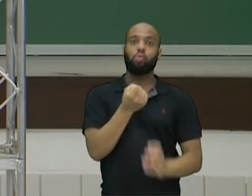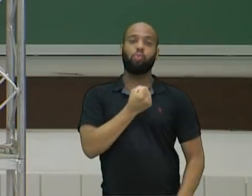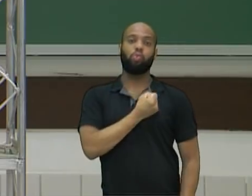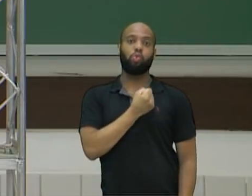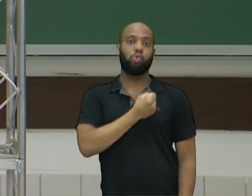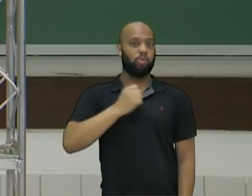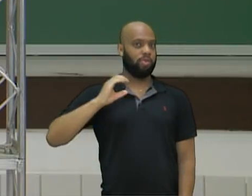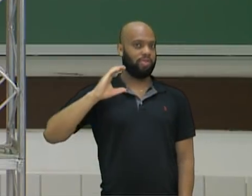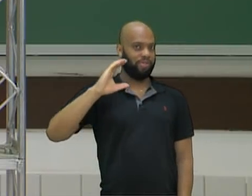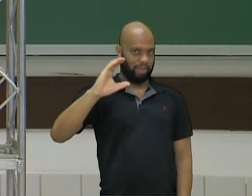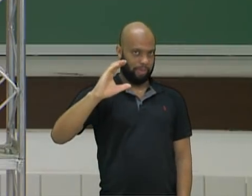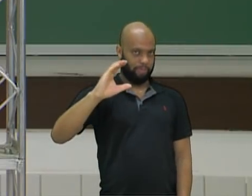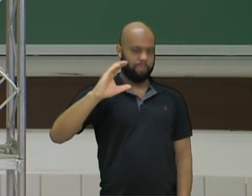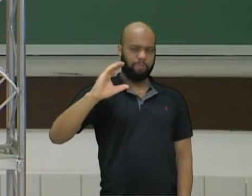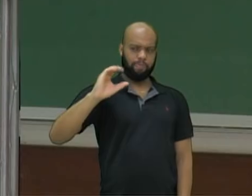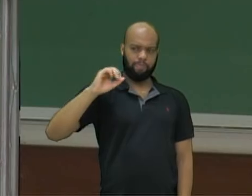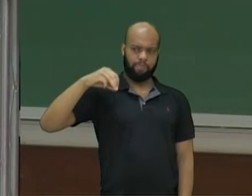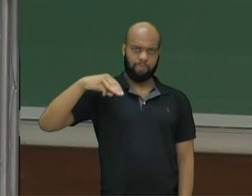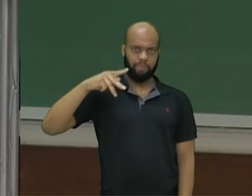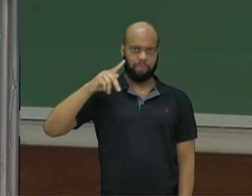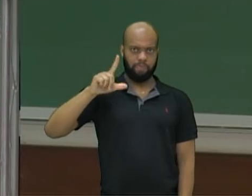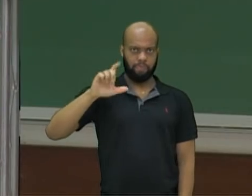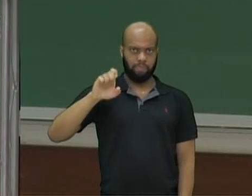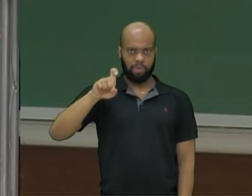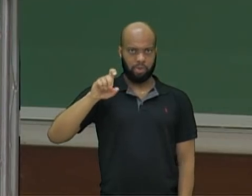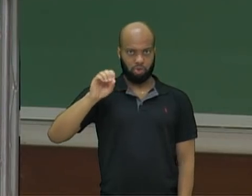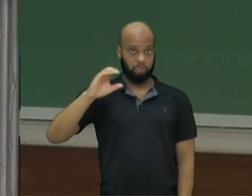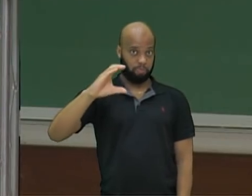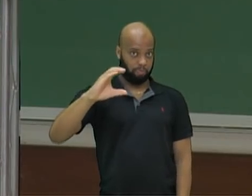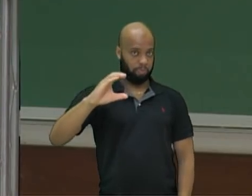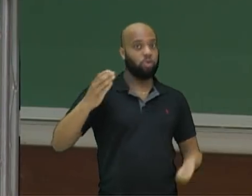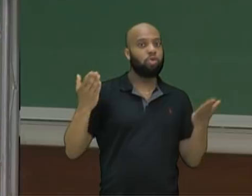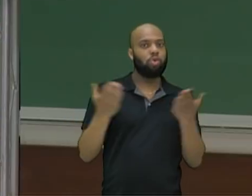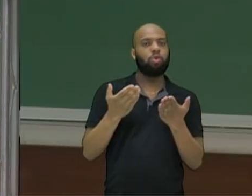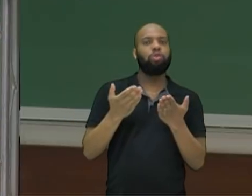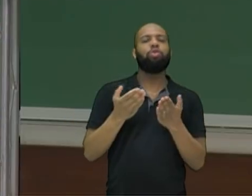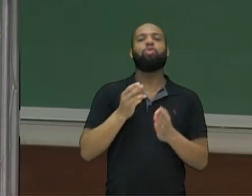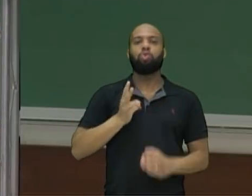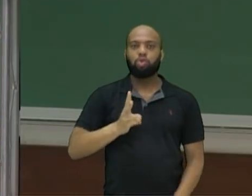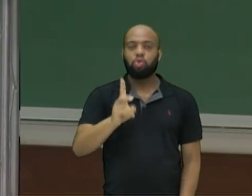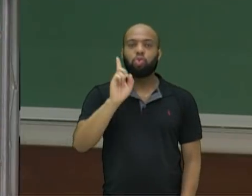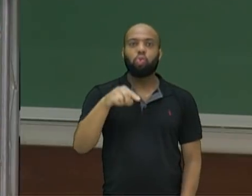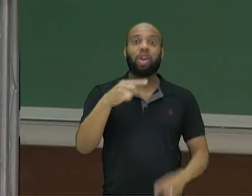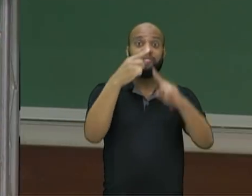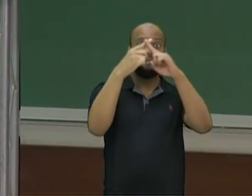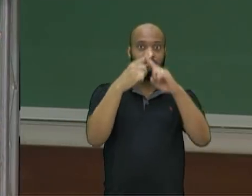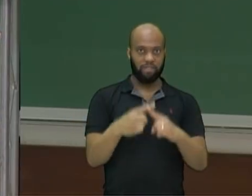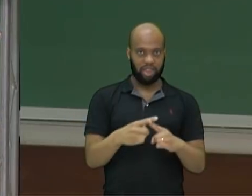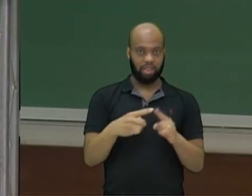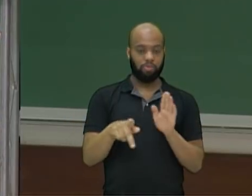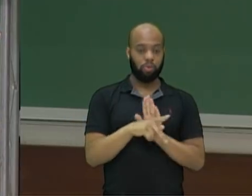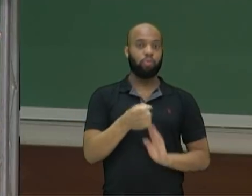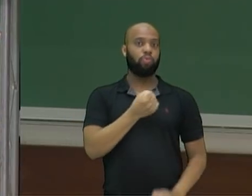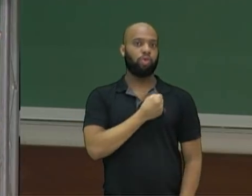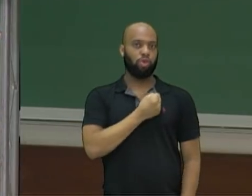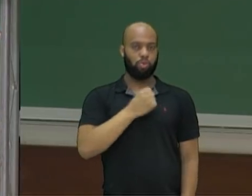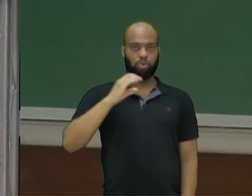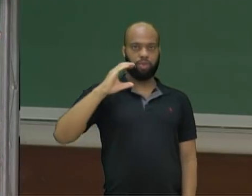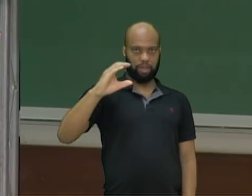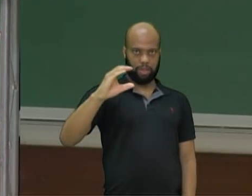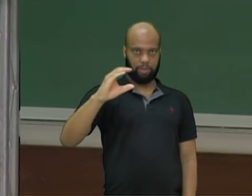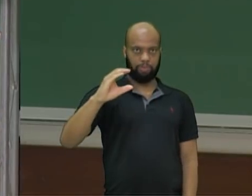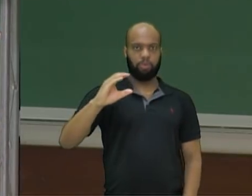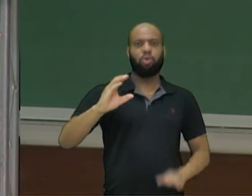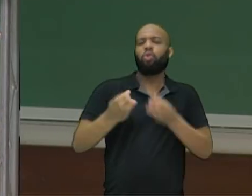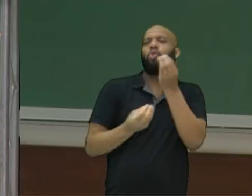Então, hoje, nós vamos continuar com a multiplicação de números complexos. Então, só para